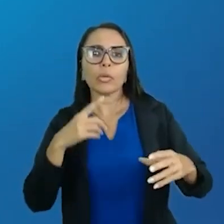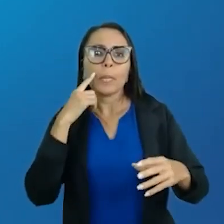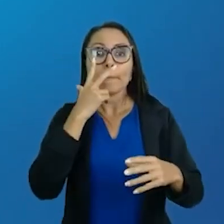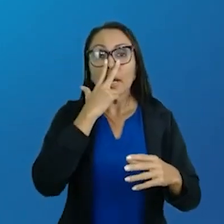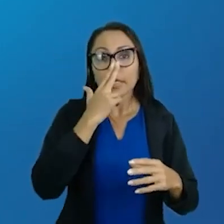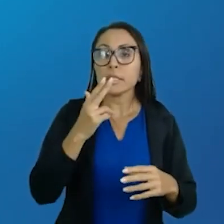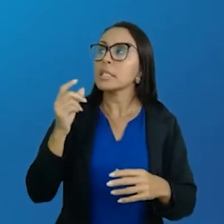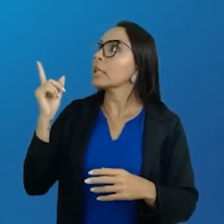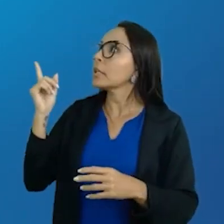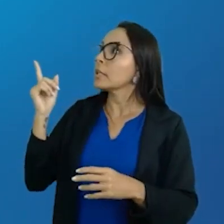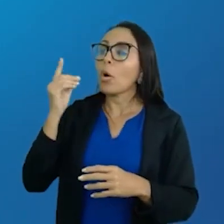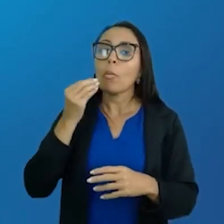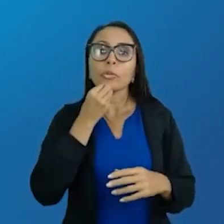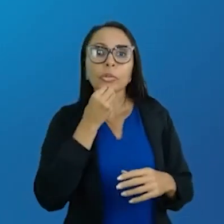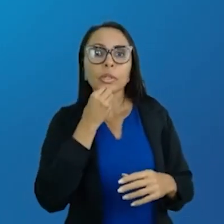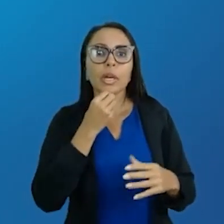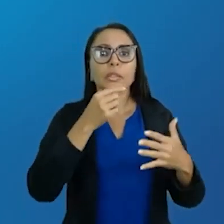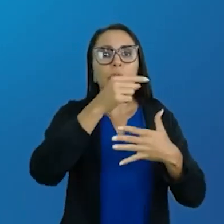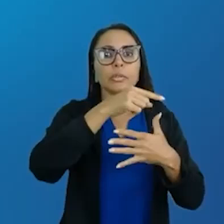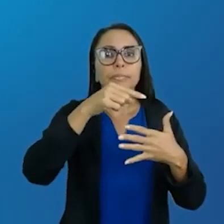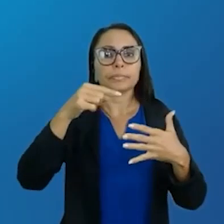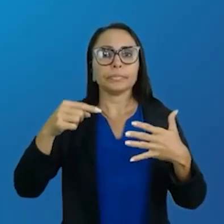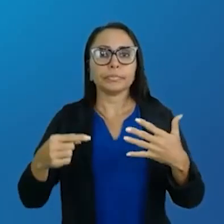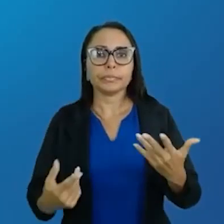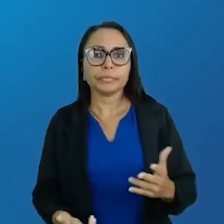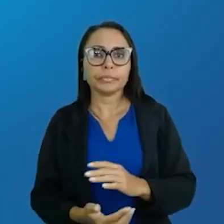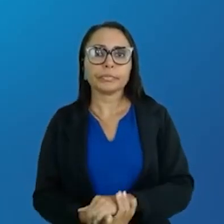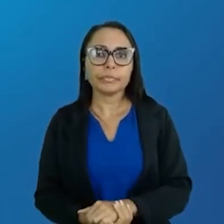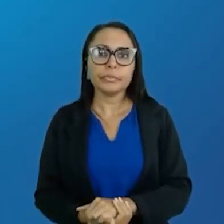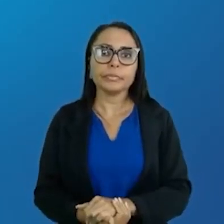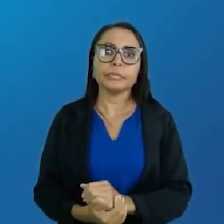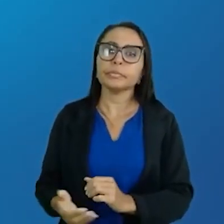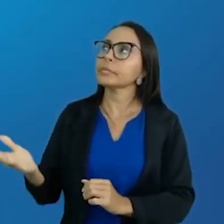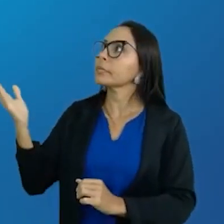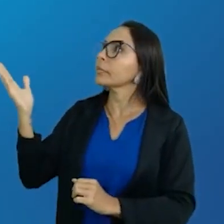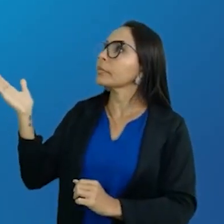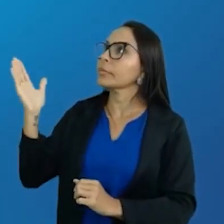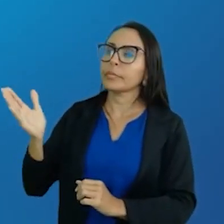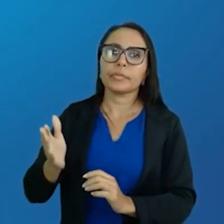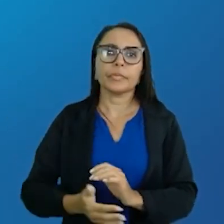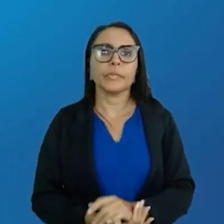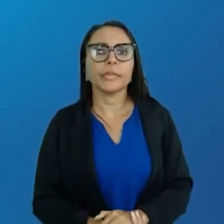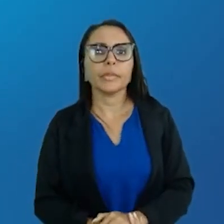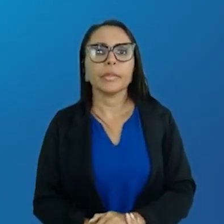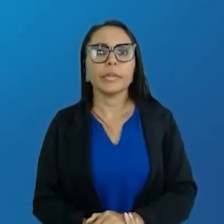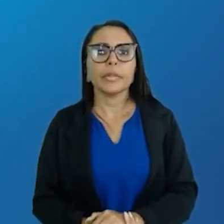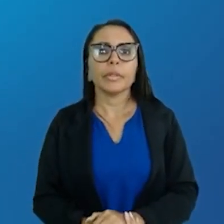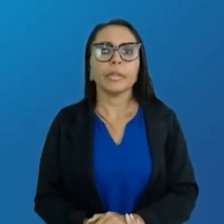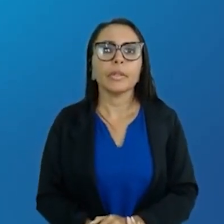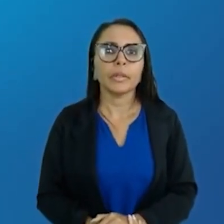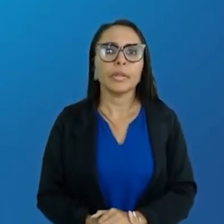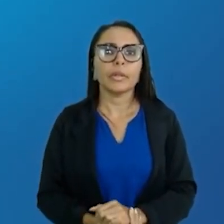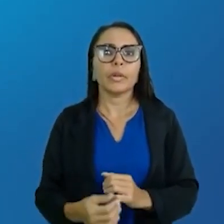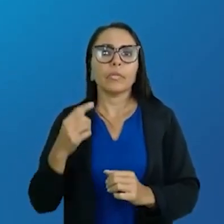como é uma continuidade nesse elemento, o seu cérebro cria a ideia de continuidade, de tipo, não, vai ter além. Um bom exemplo é o mar. Você